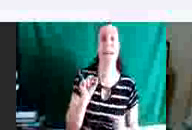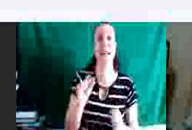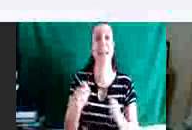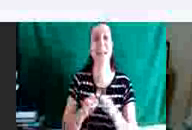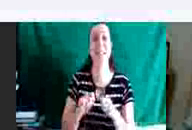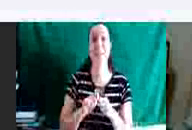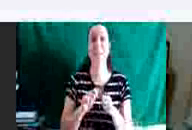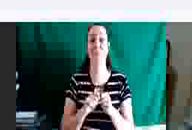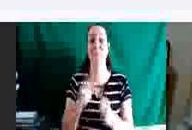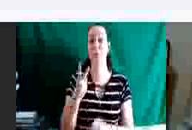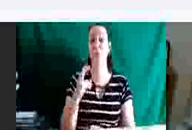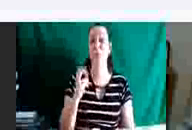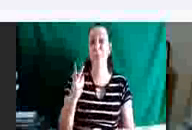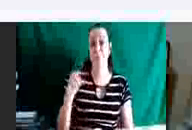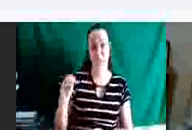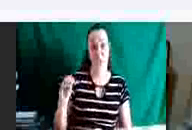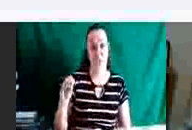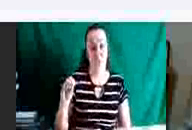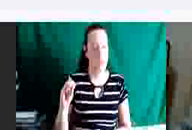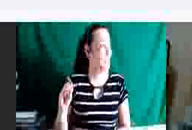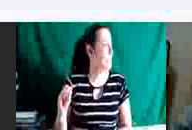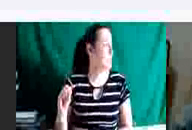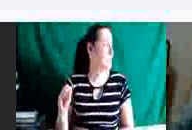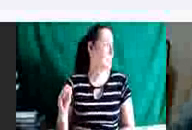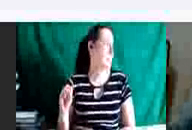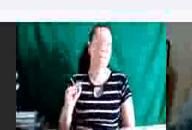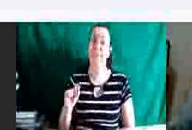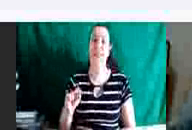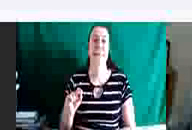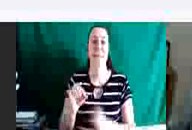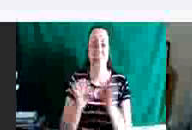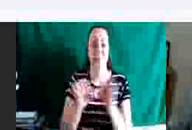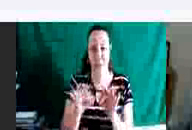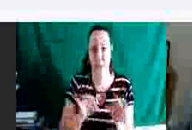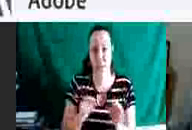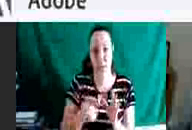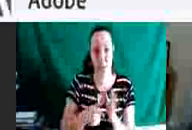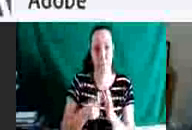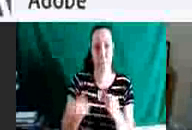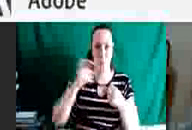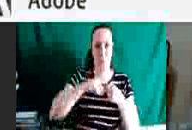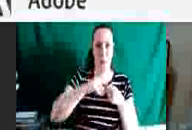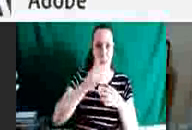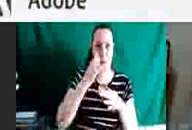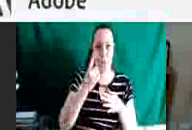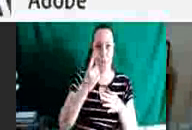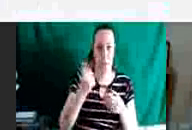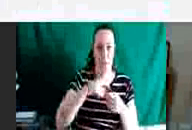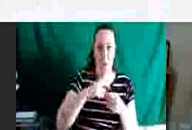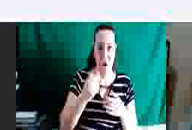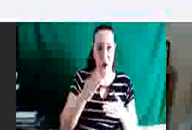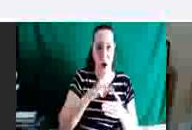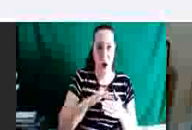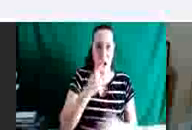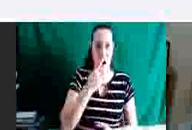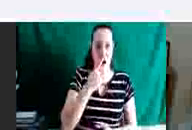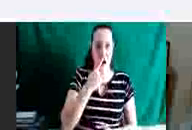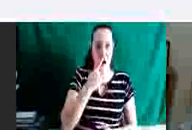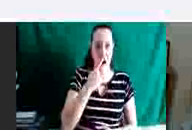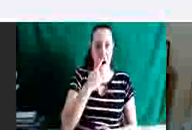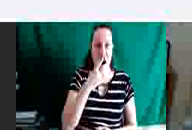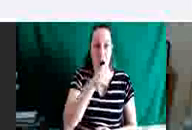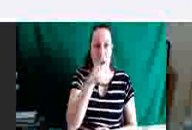10 riscos de segurança. Você pode baixar também o PDF. Tá? Se você baixar o PDF aqui, ó,